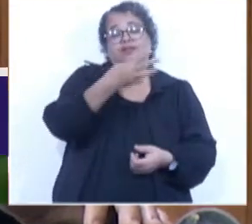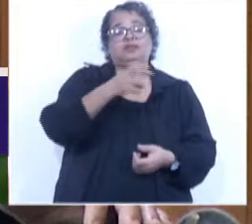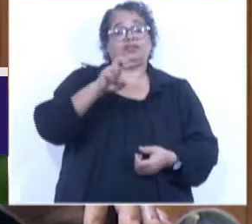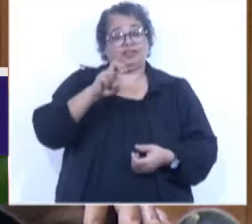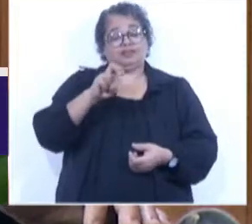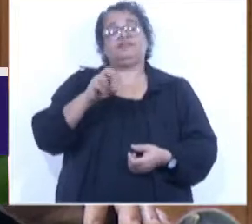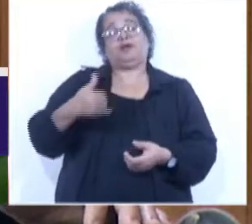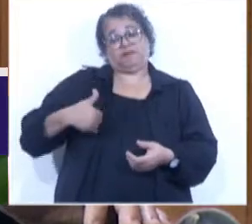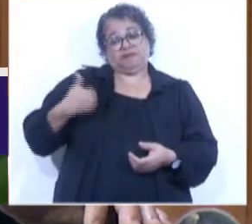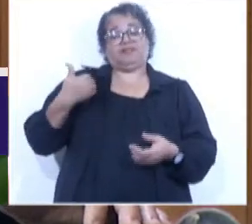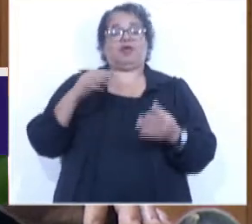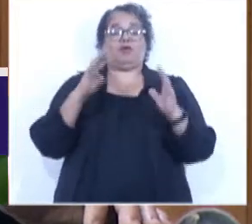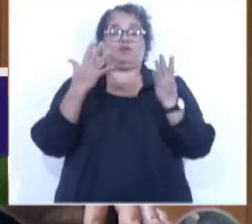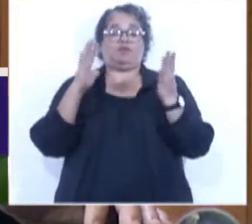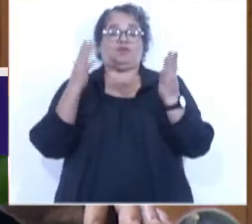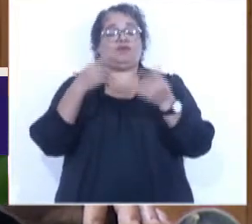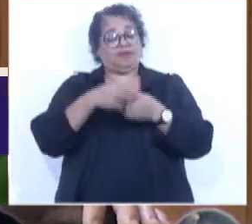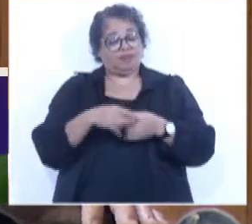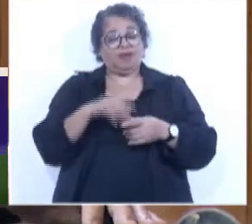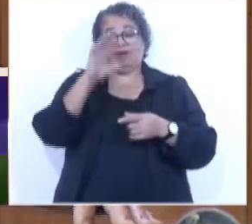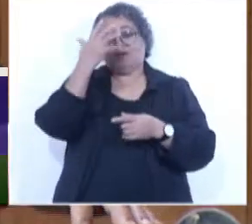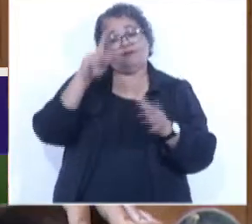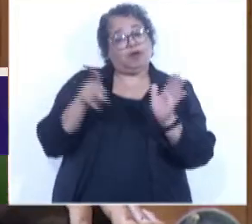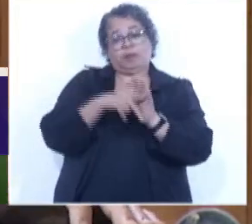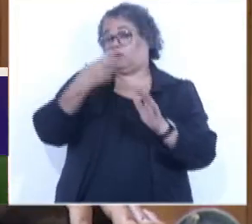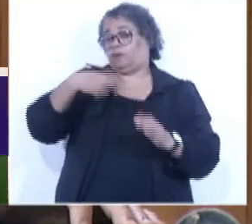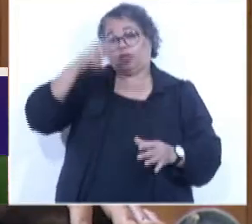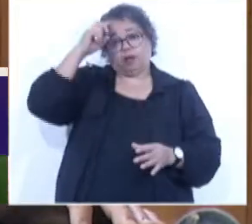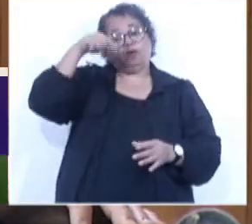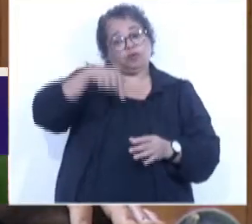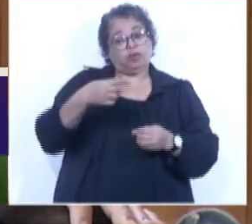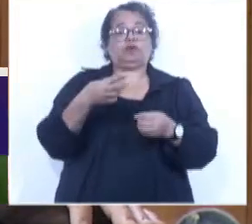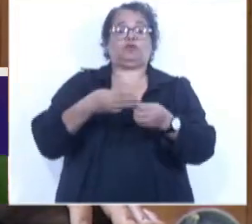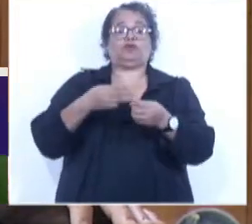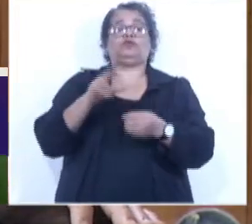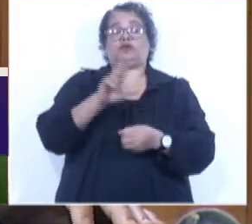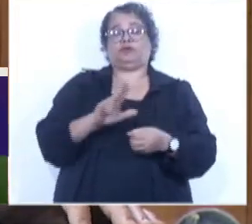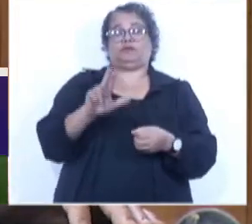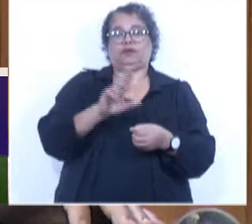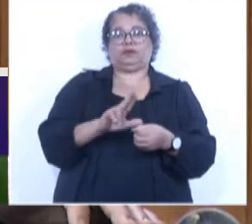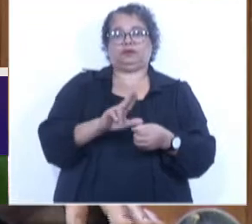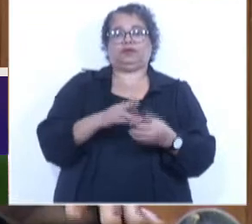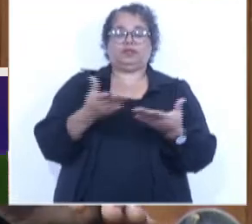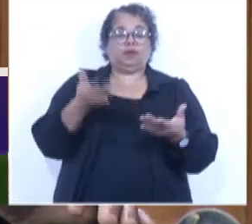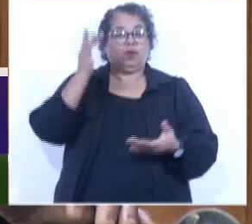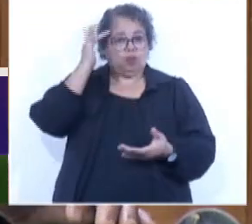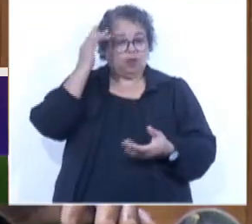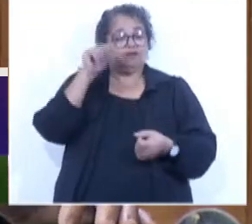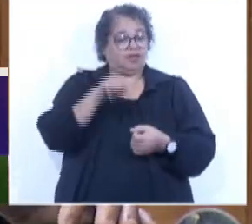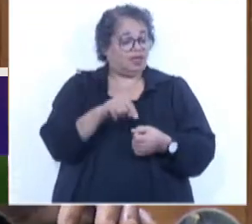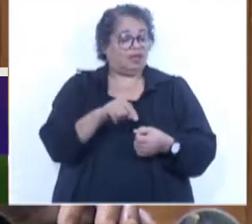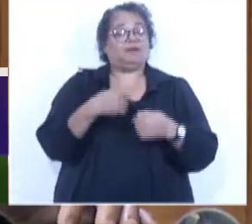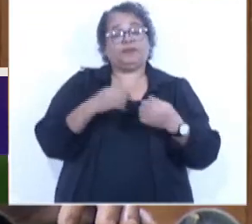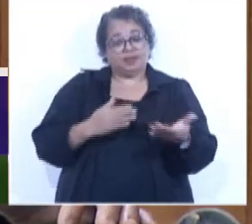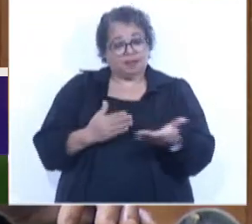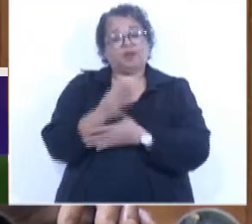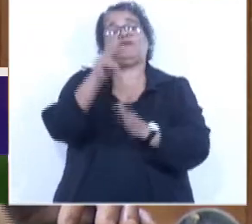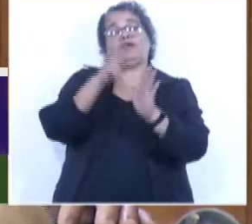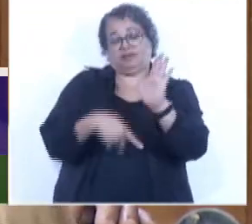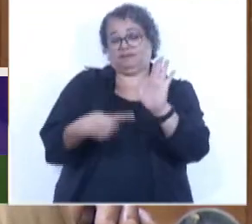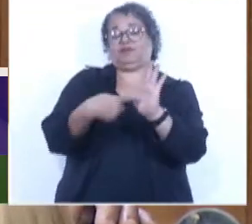e o carnaval faz parte da Cultura né do nosso município e com certeza não podemos deixar de aprovar um projeto